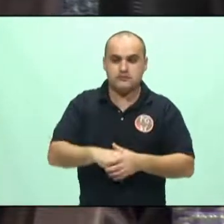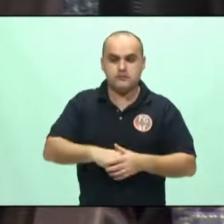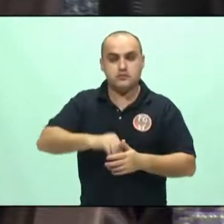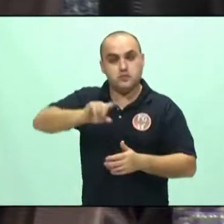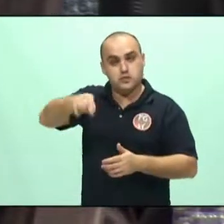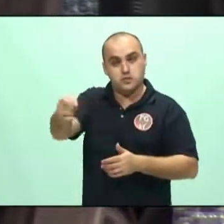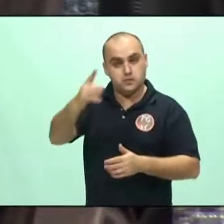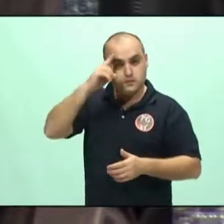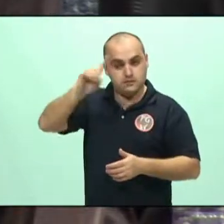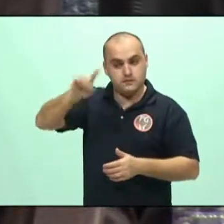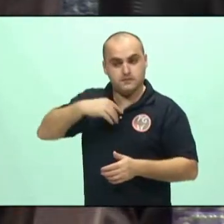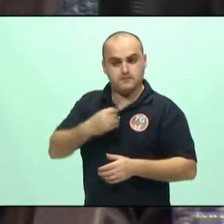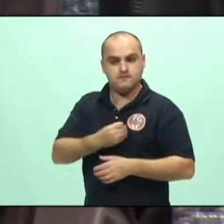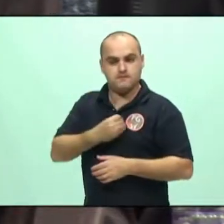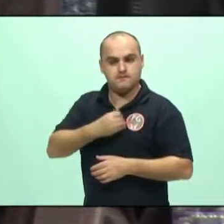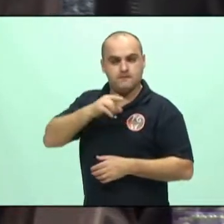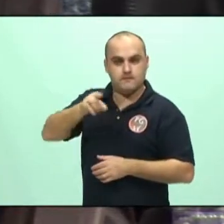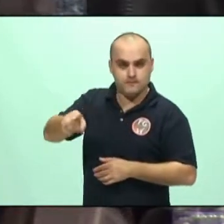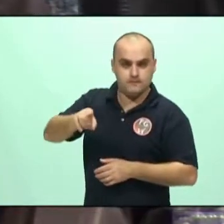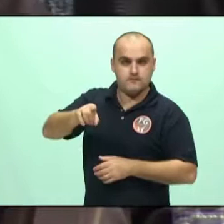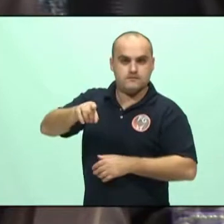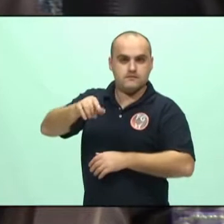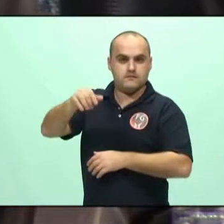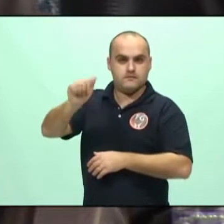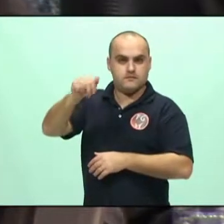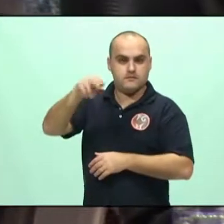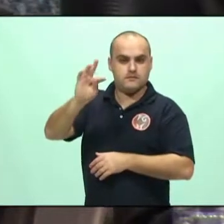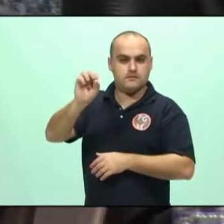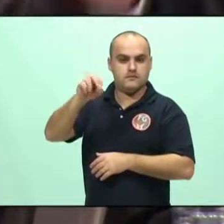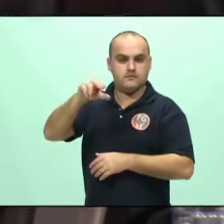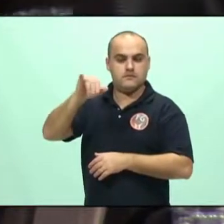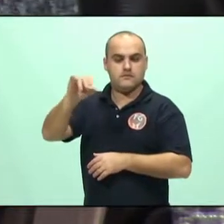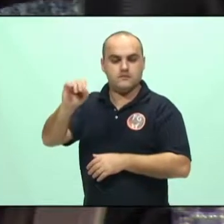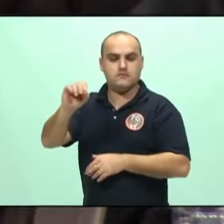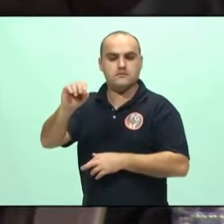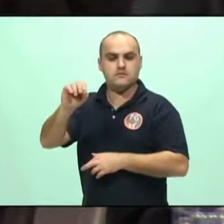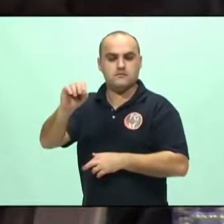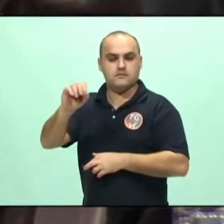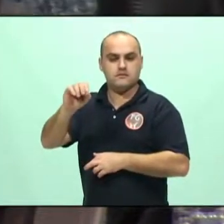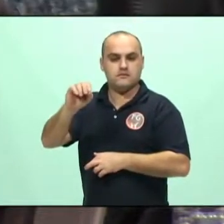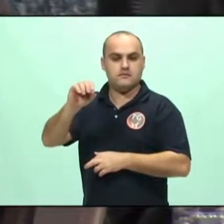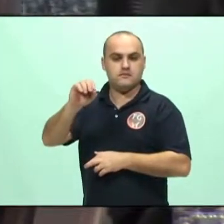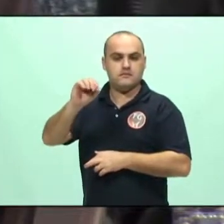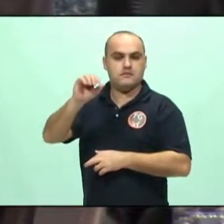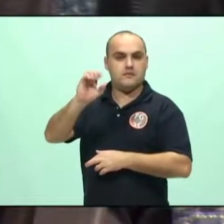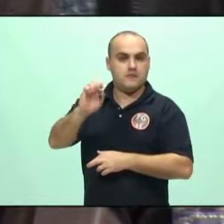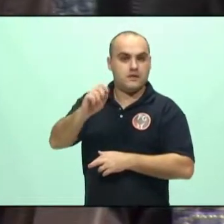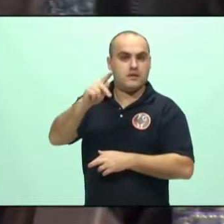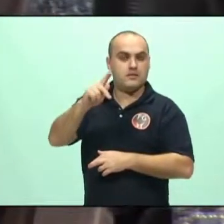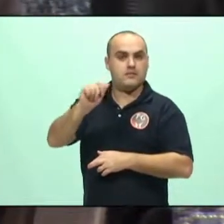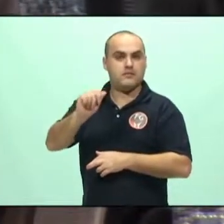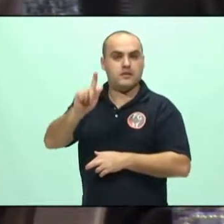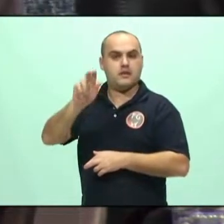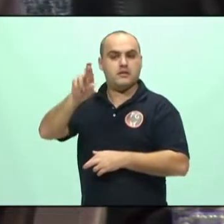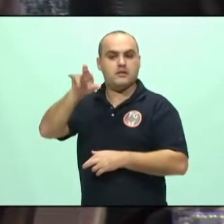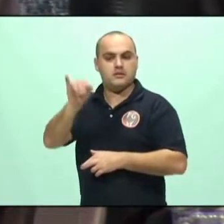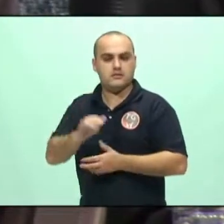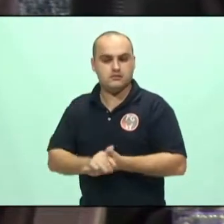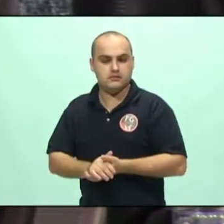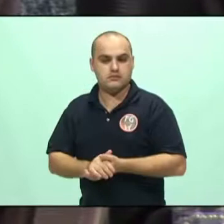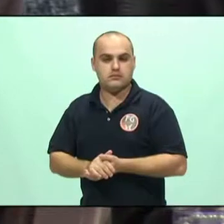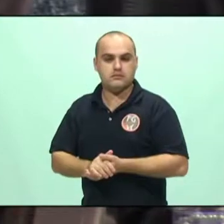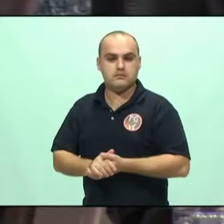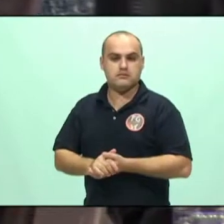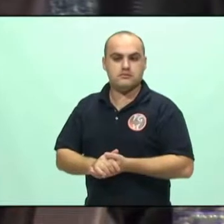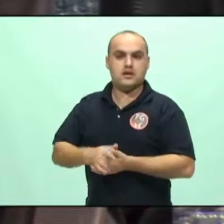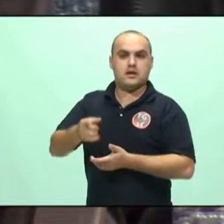na na na na Antônio Raio caminhamos da br-101 até Epagri de volta e ele foi com spray marcando os